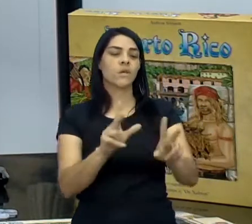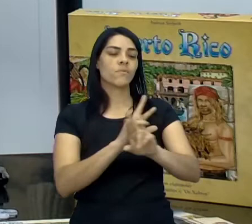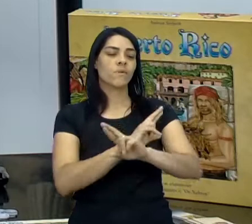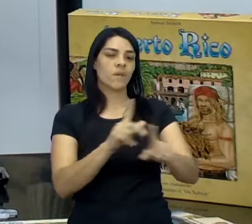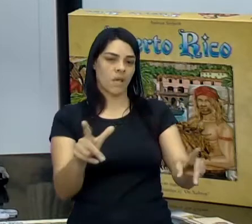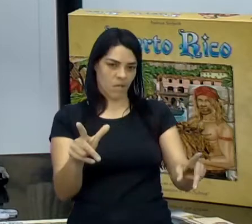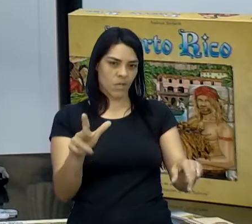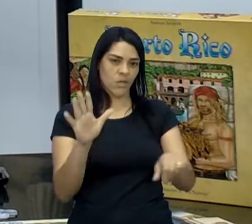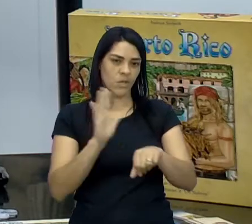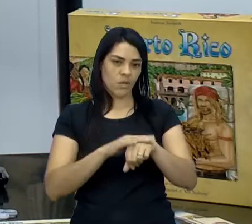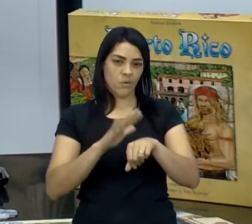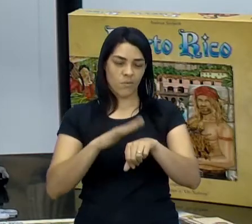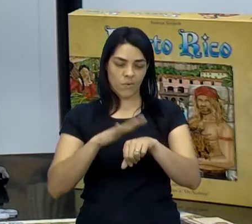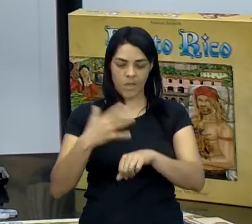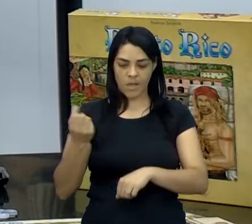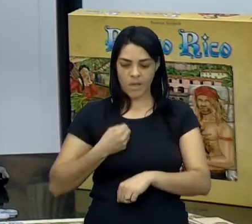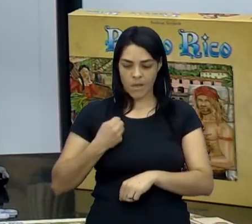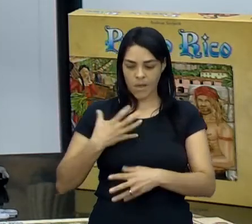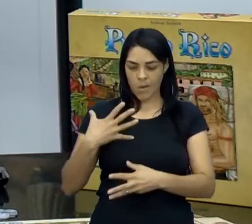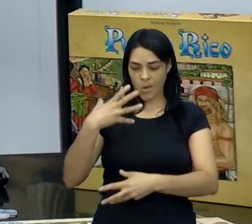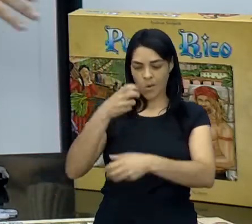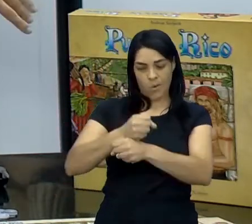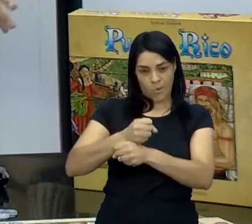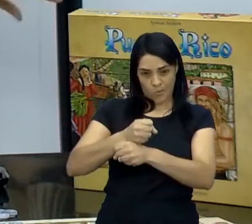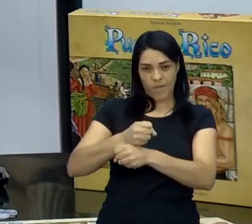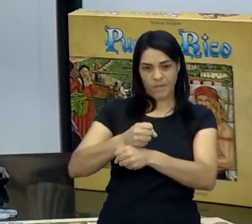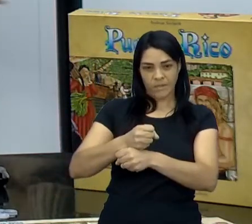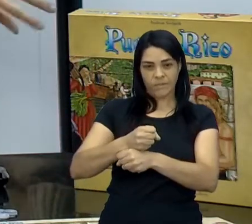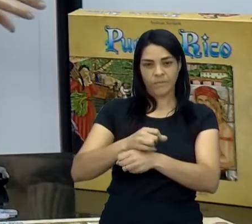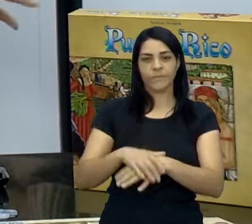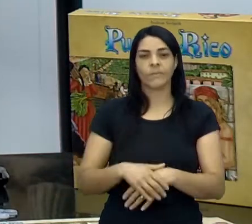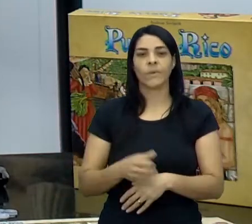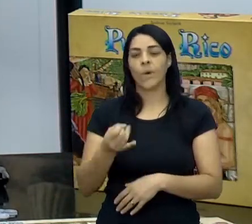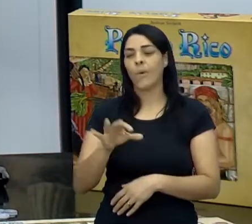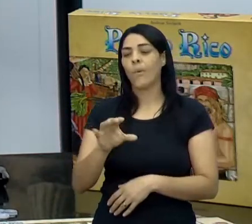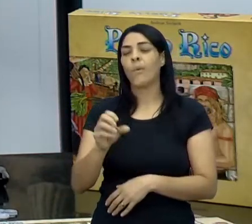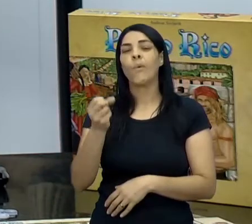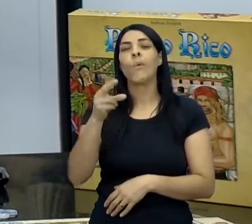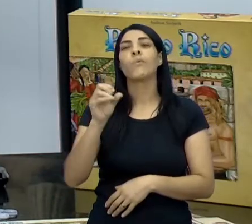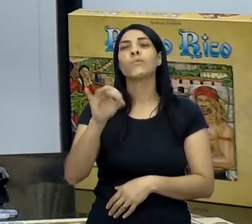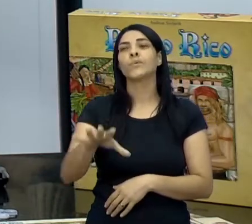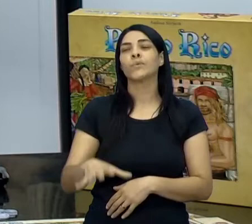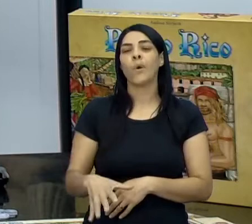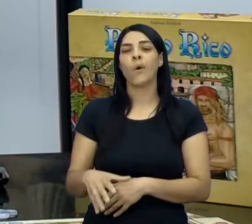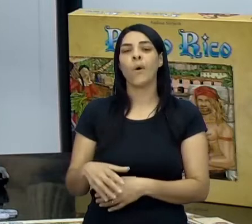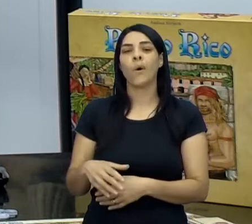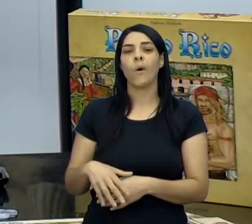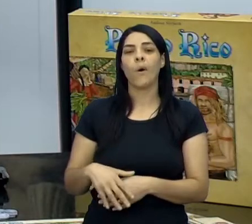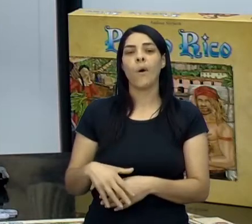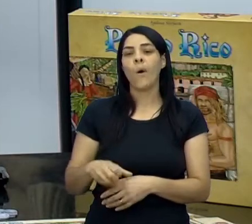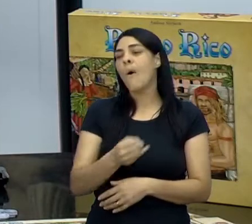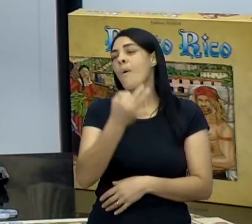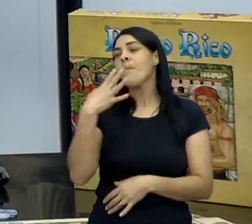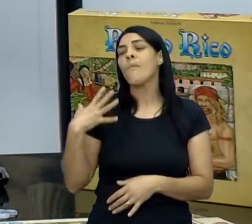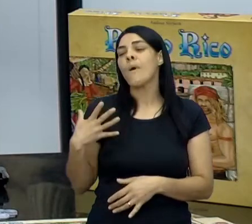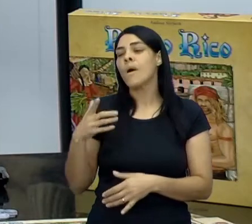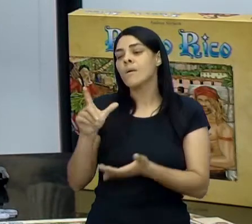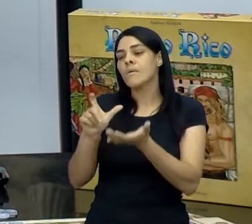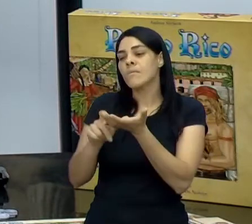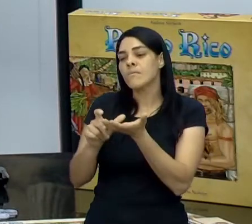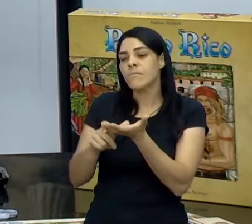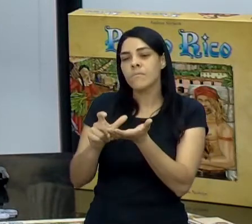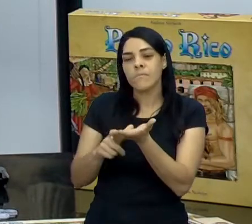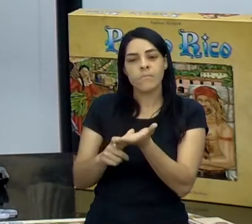que vai te auxiliar nessa pontuação, ao invés de você simplesmente contar as suas fichinhas de pontos que tem igual no